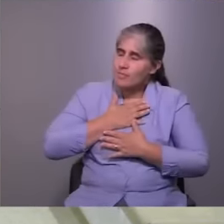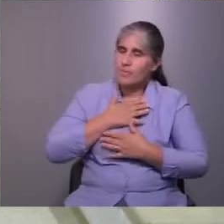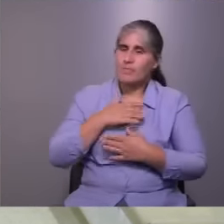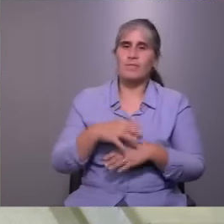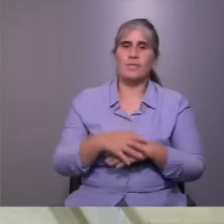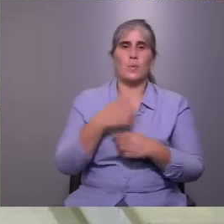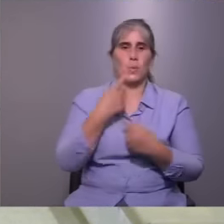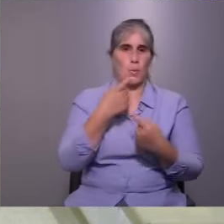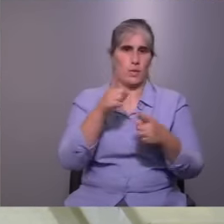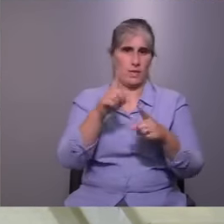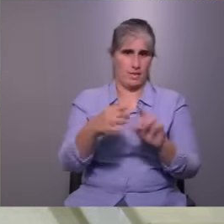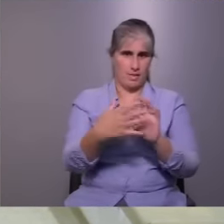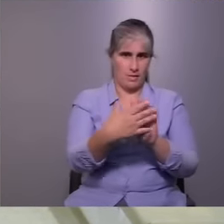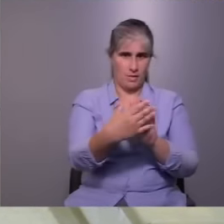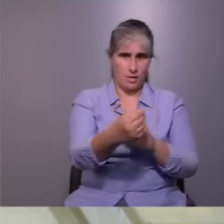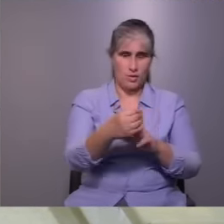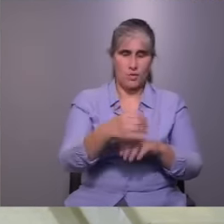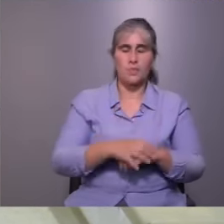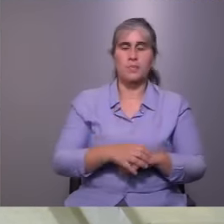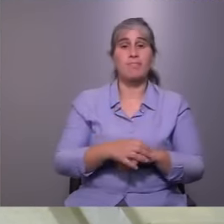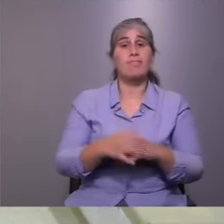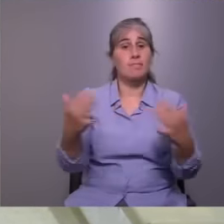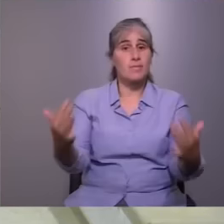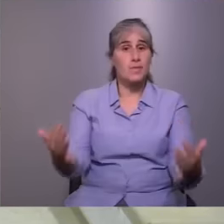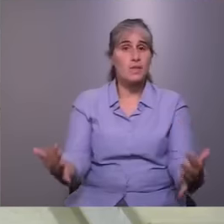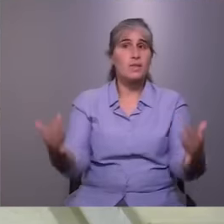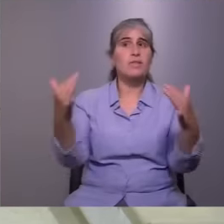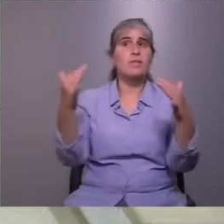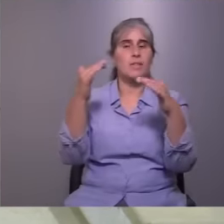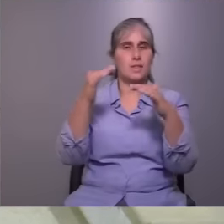outros: Vinde, adoremos o Senhor. Cantamos.